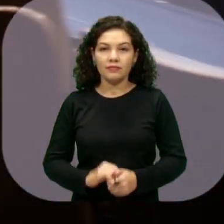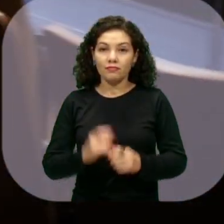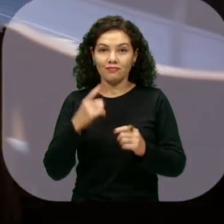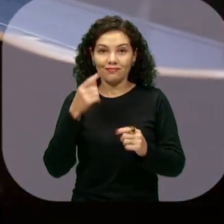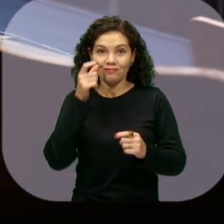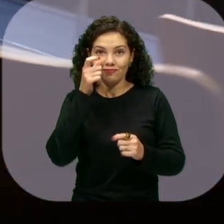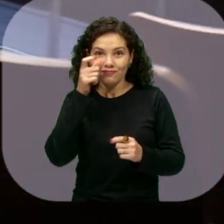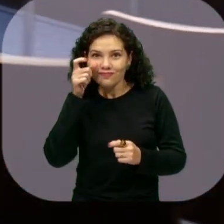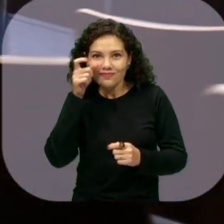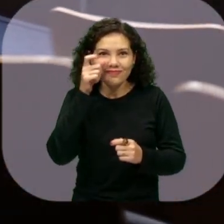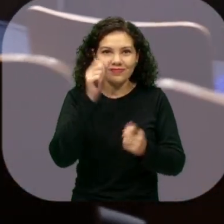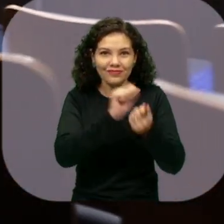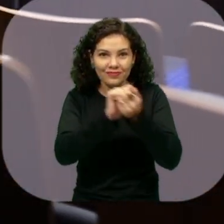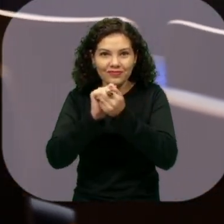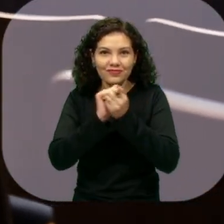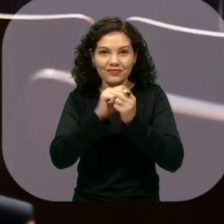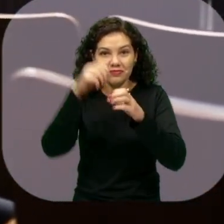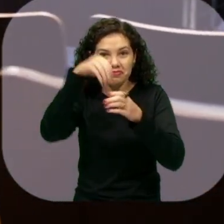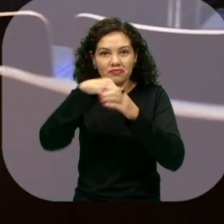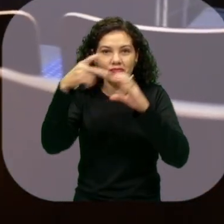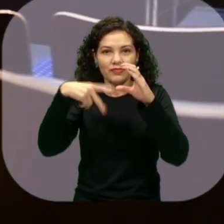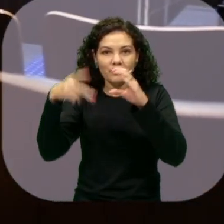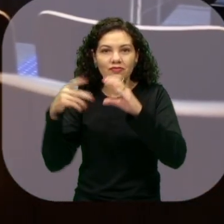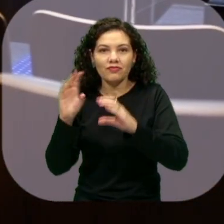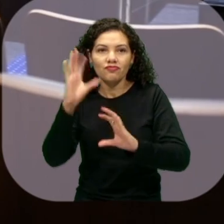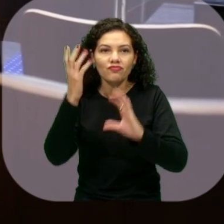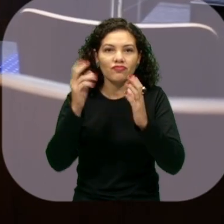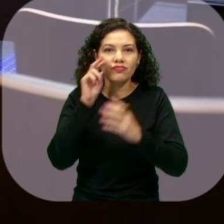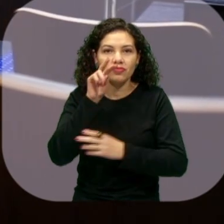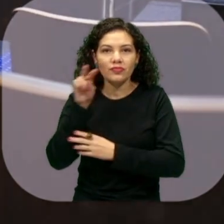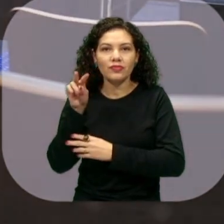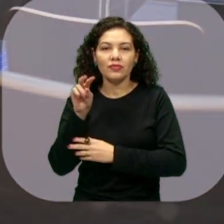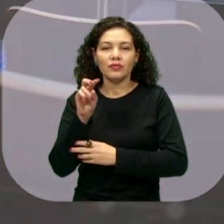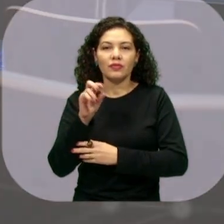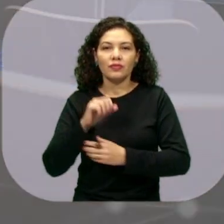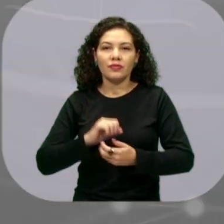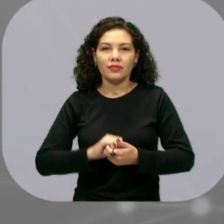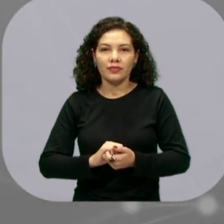Fique por dentro do que acontece na Câmara de Vereadores de Itajaí.